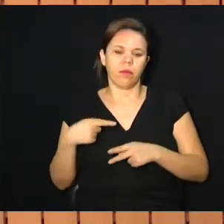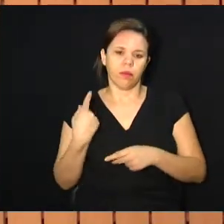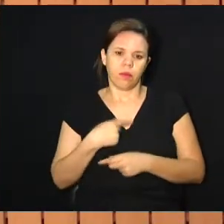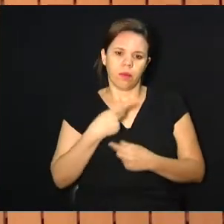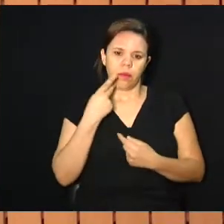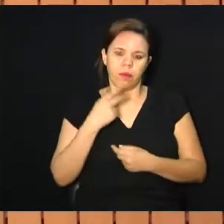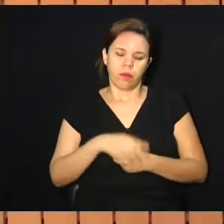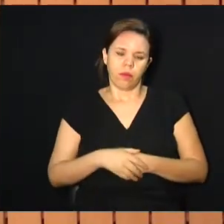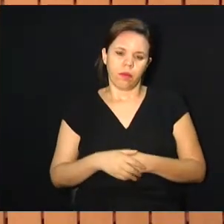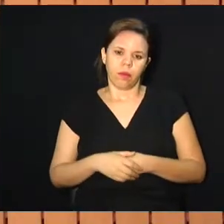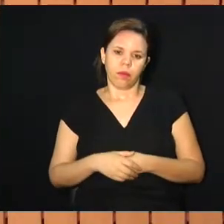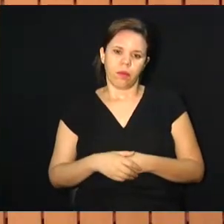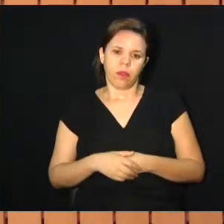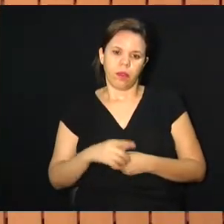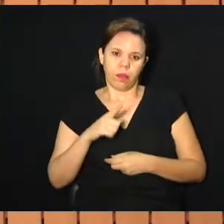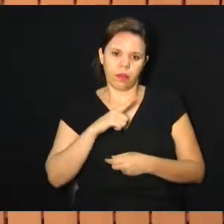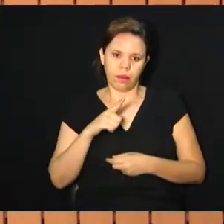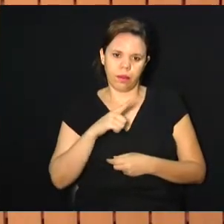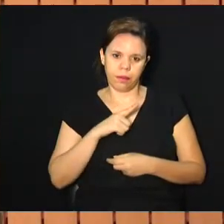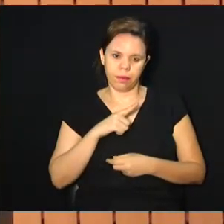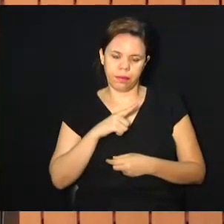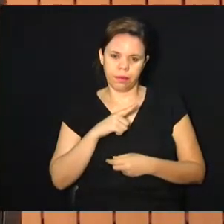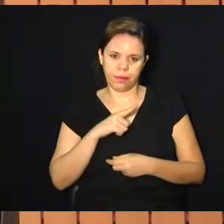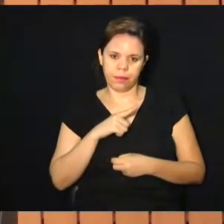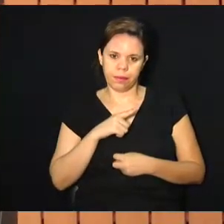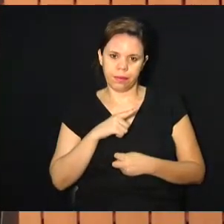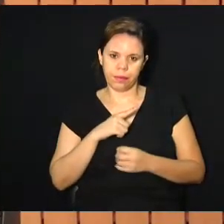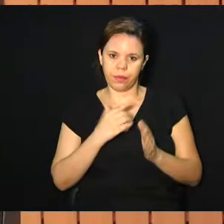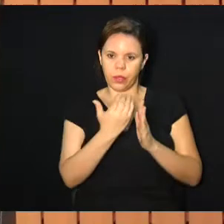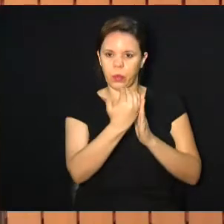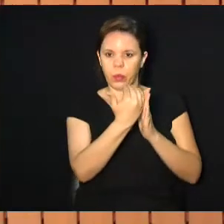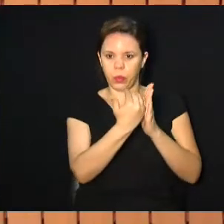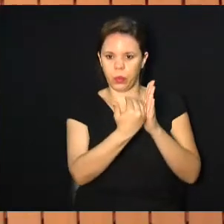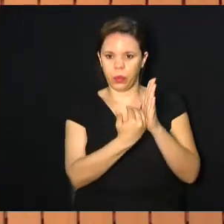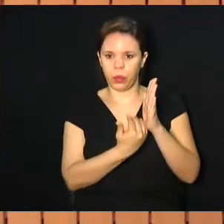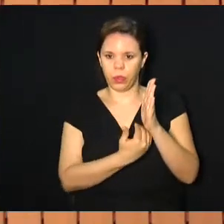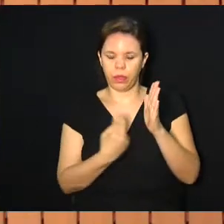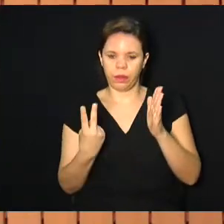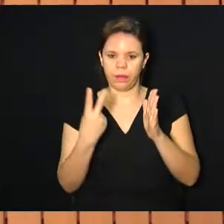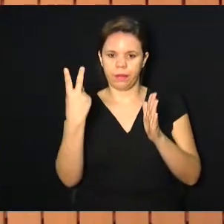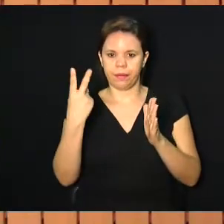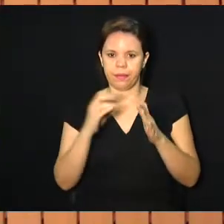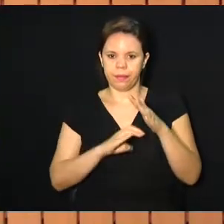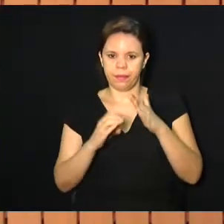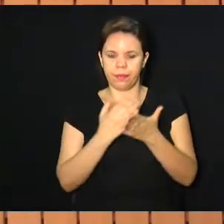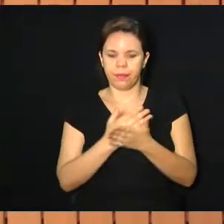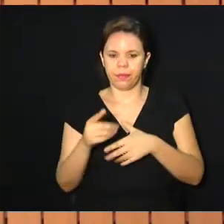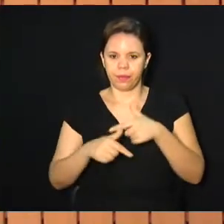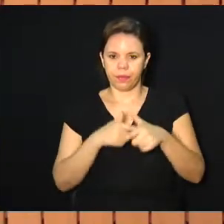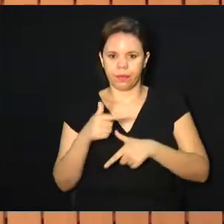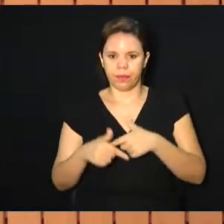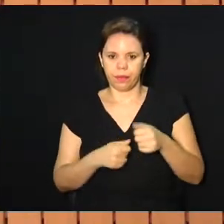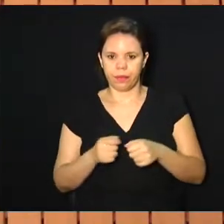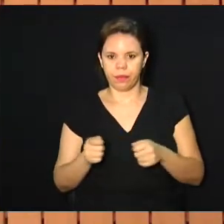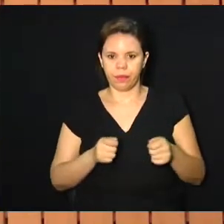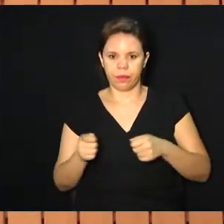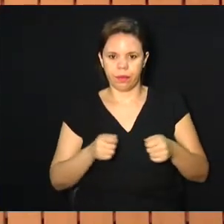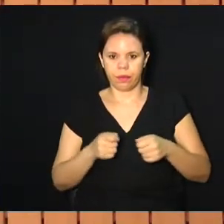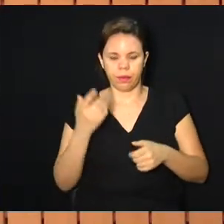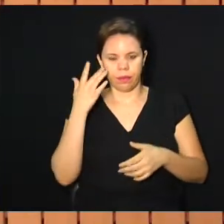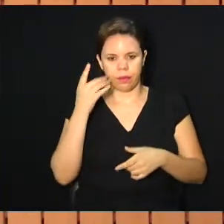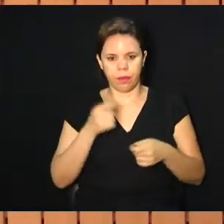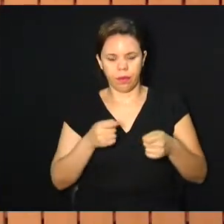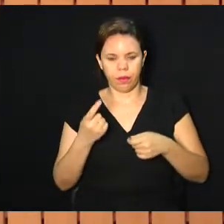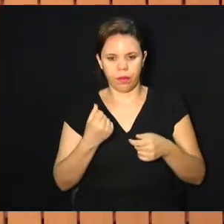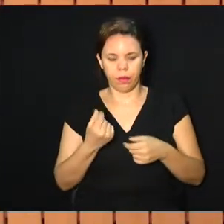também, que tenha um teto decrescente de custo, porque a empresa, quando começa a operar, ela começa a aprender a achar formas de economizar mais